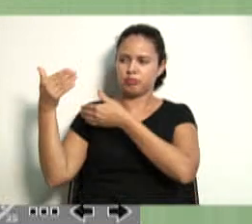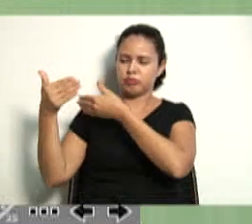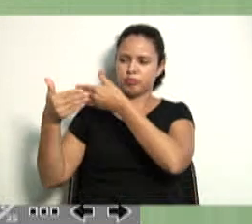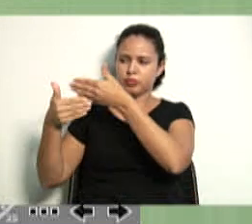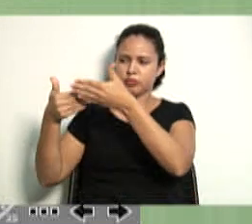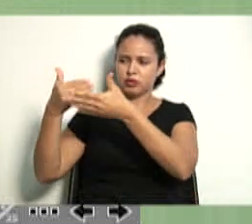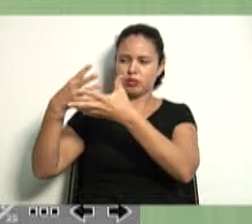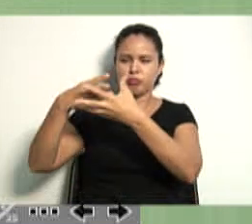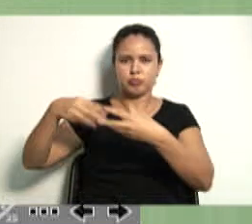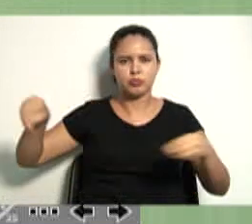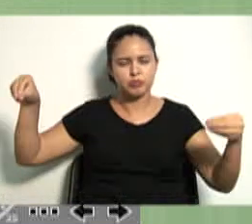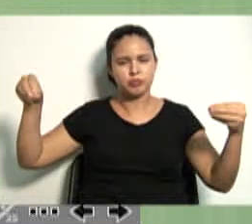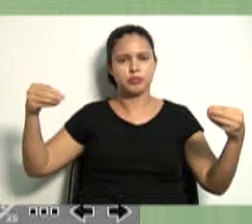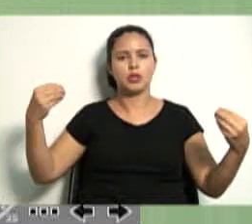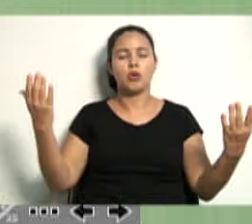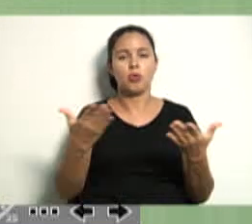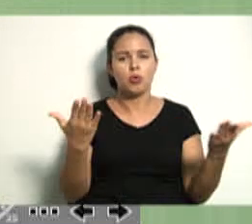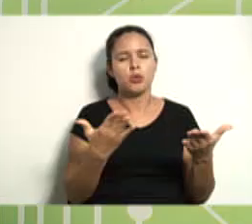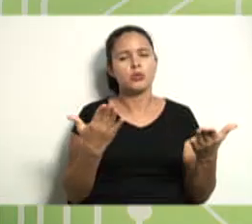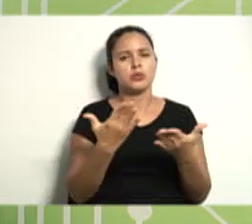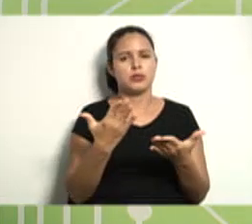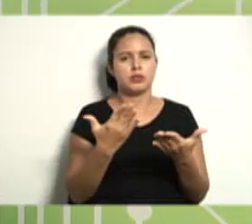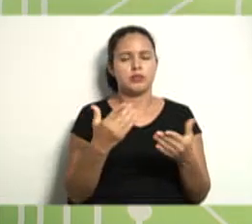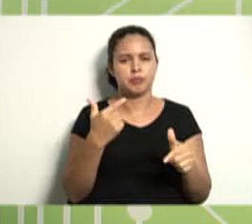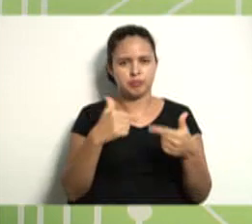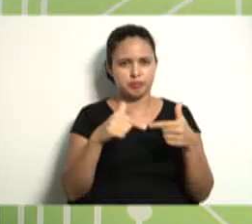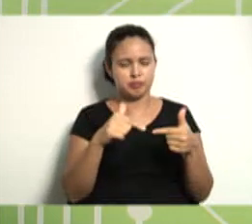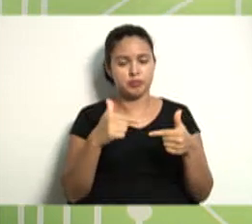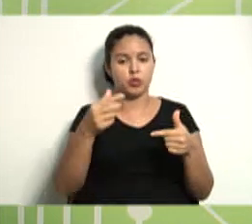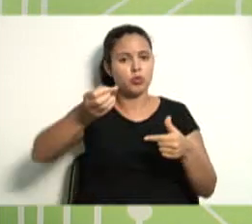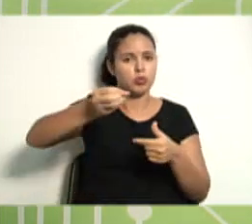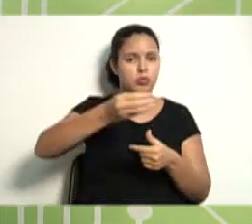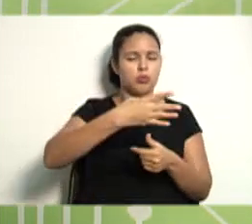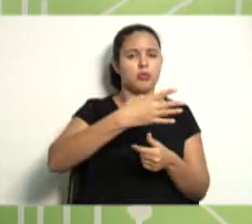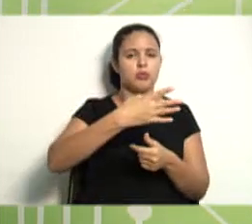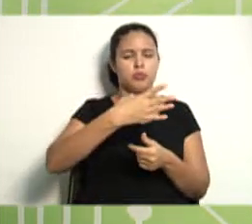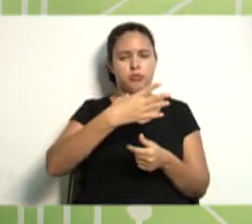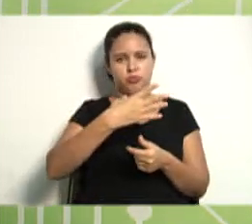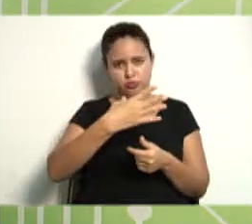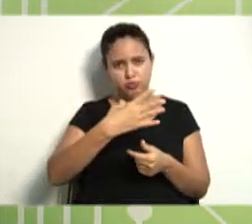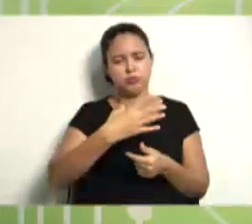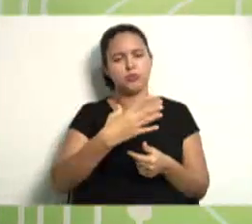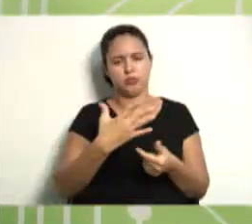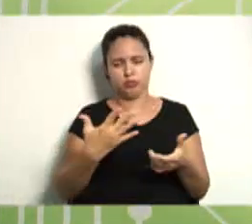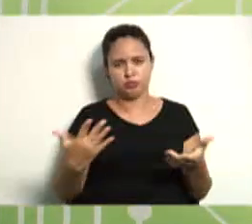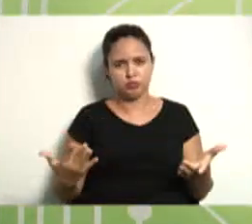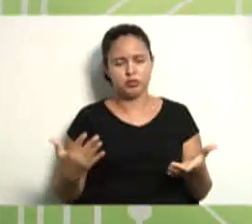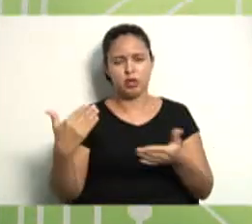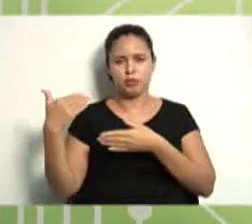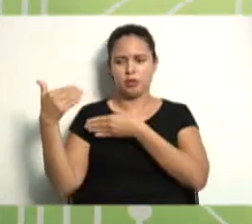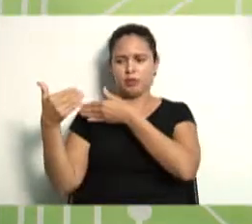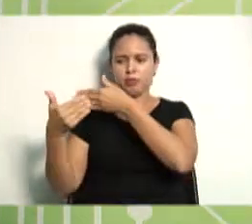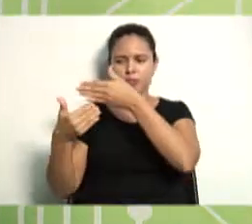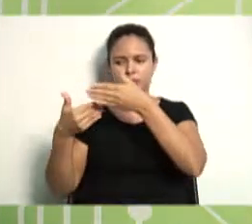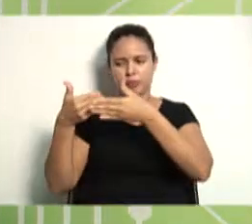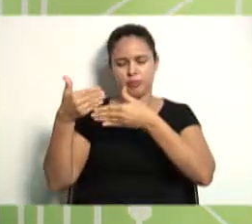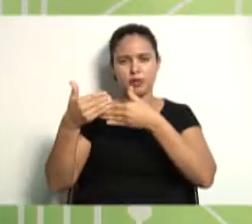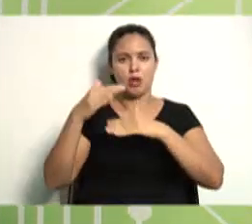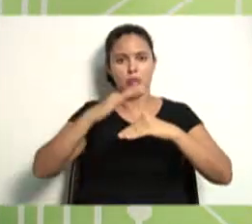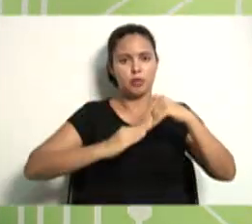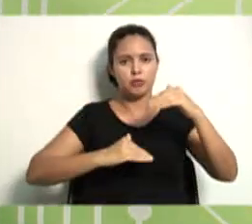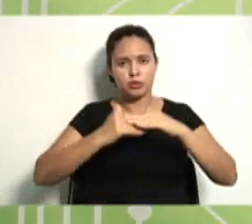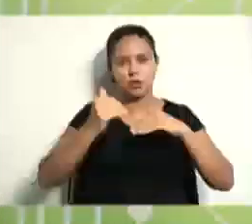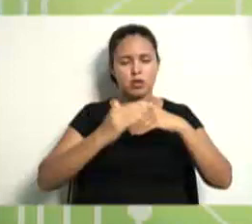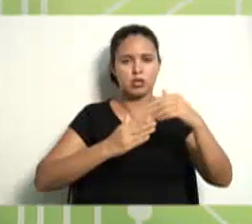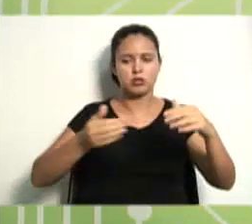e que existiam trabalhos que aquela sociedade requeria a existência de um profissional e que